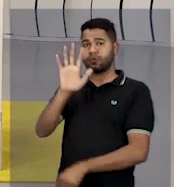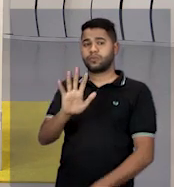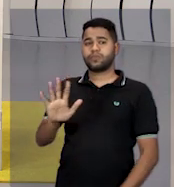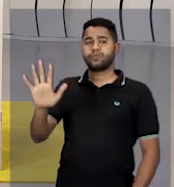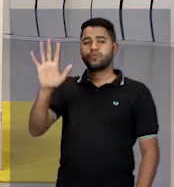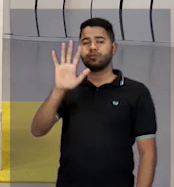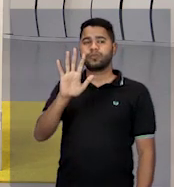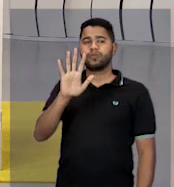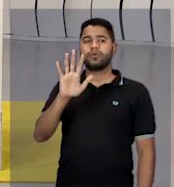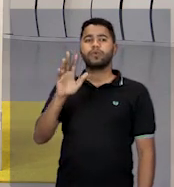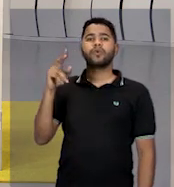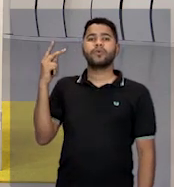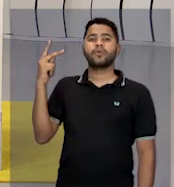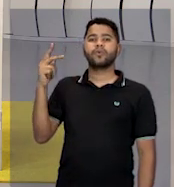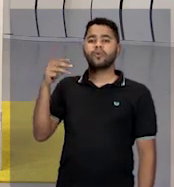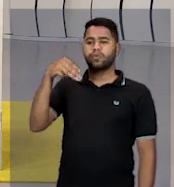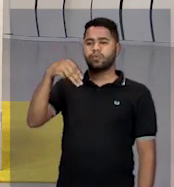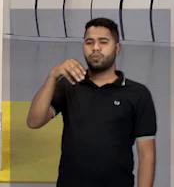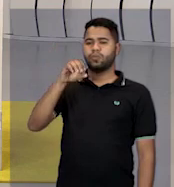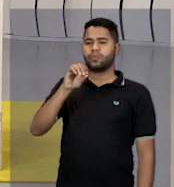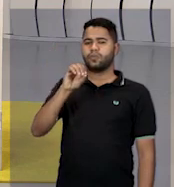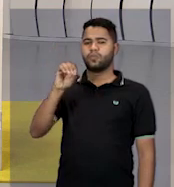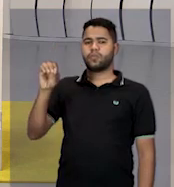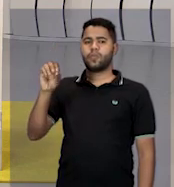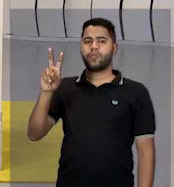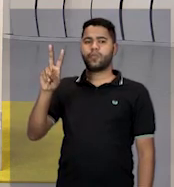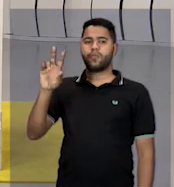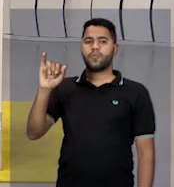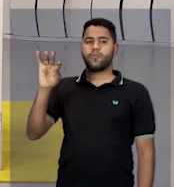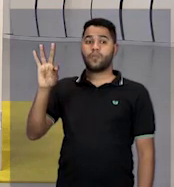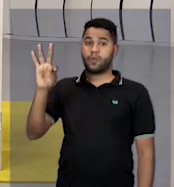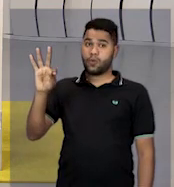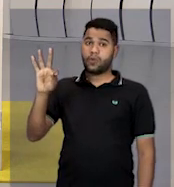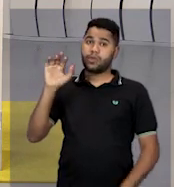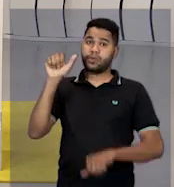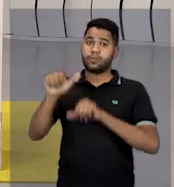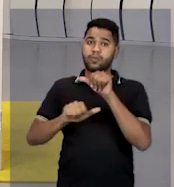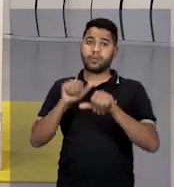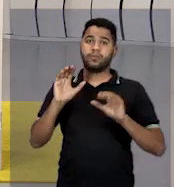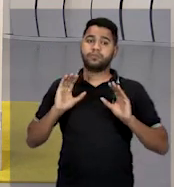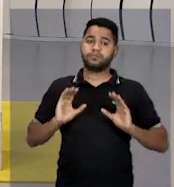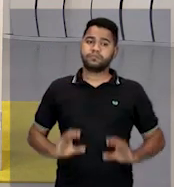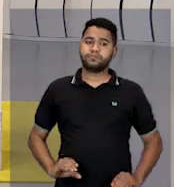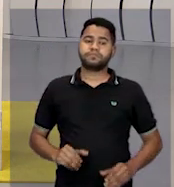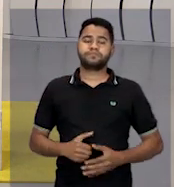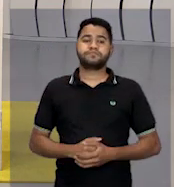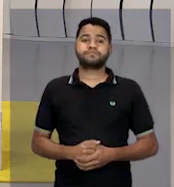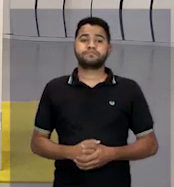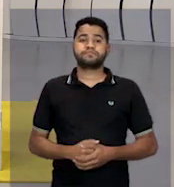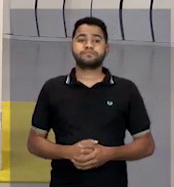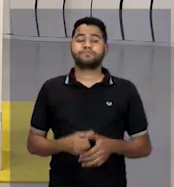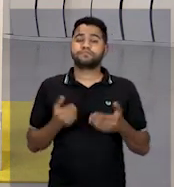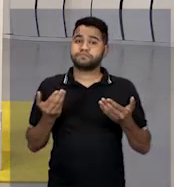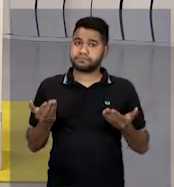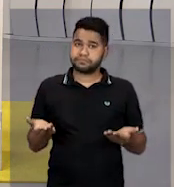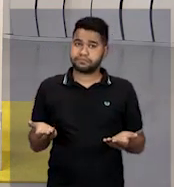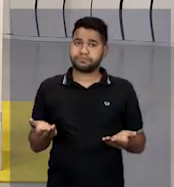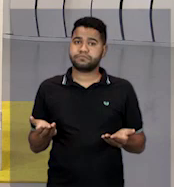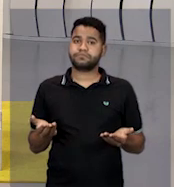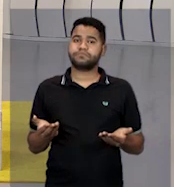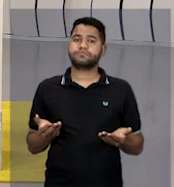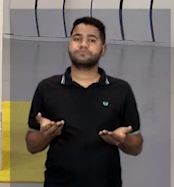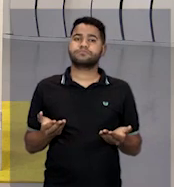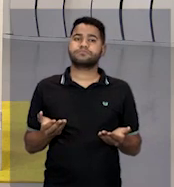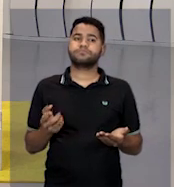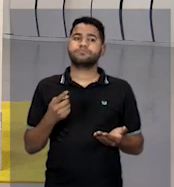do MoveIt falando sobre essa mudança de comportamento. Olha, então